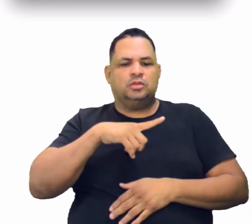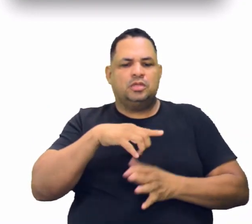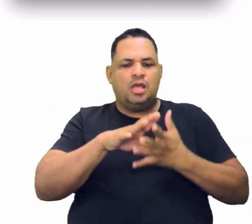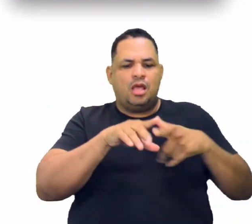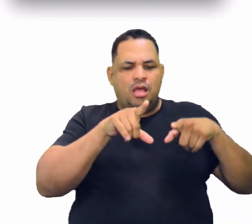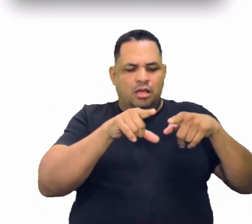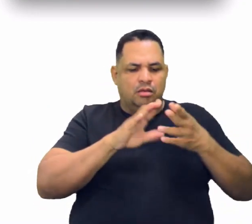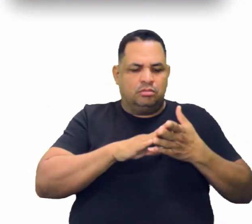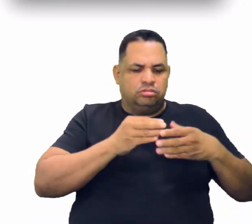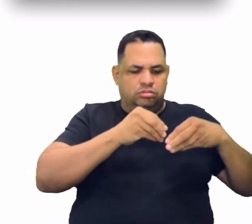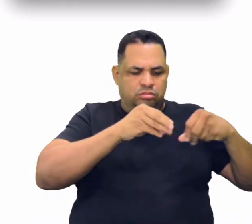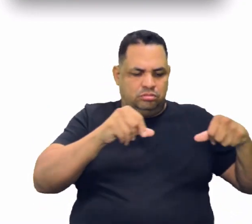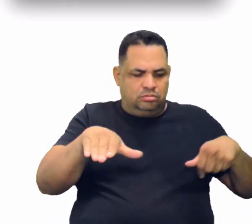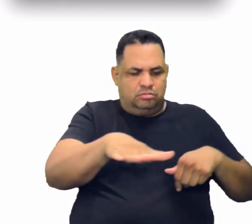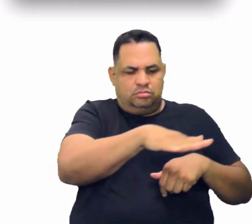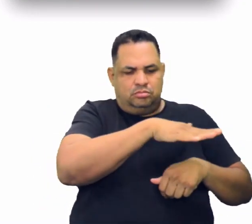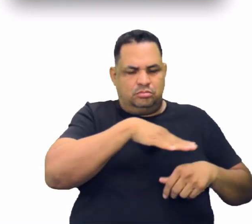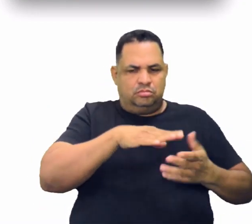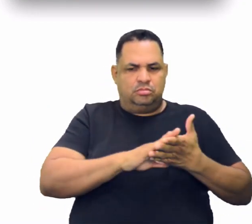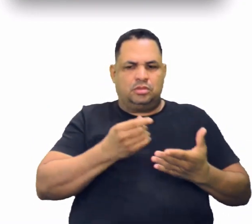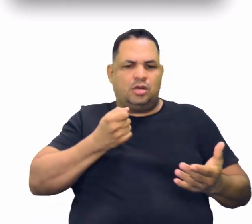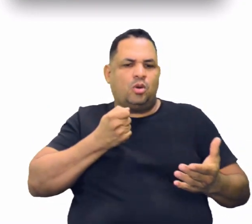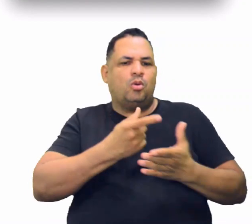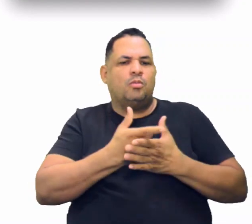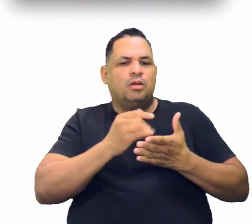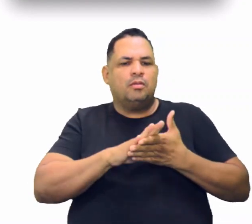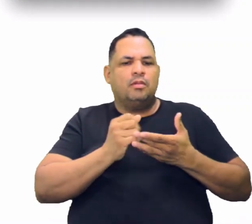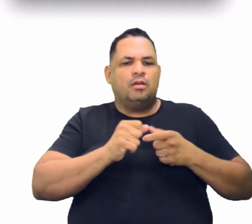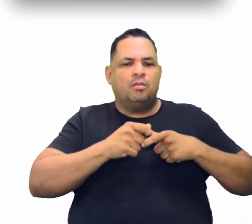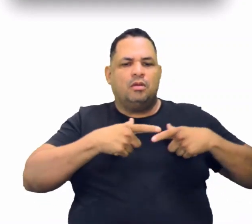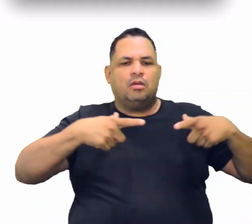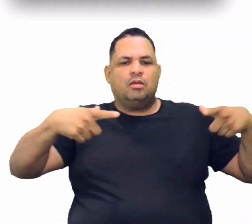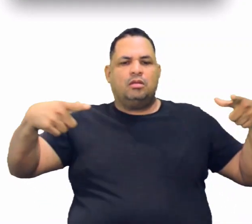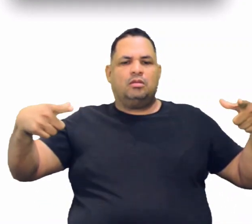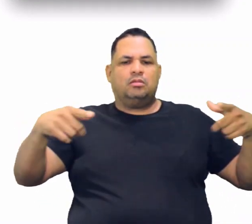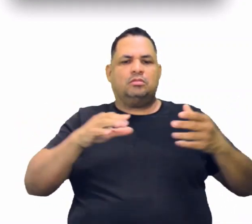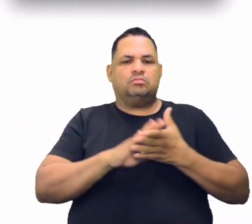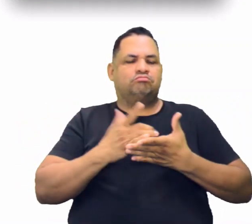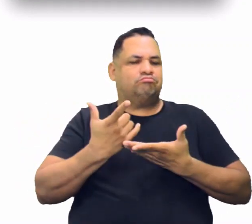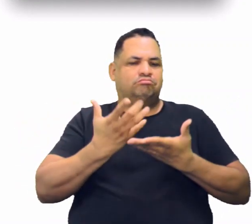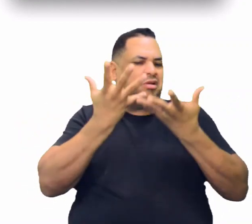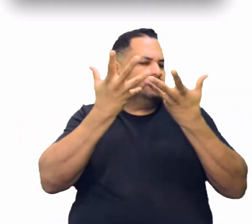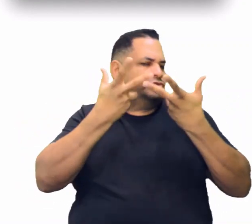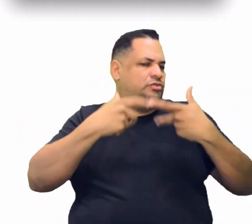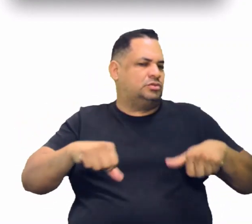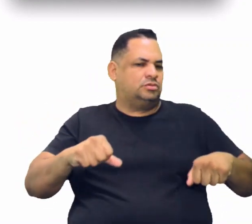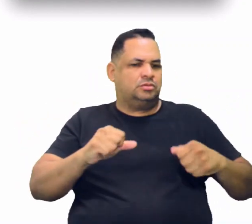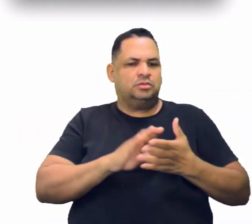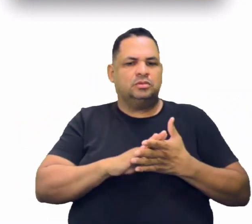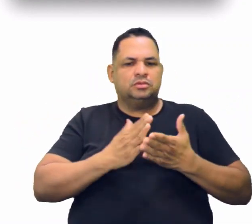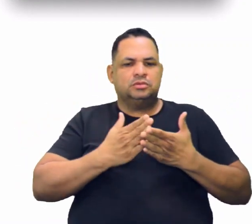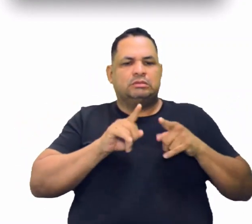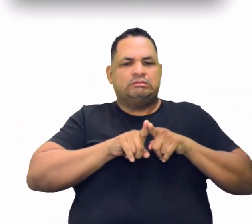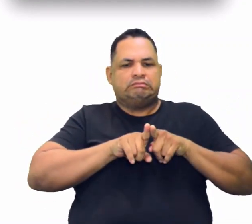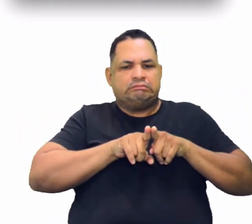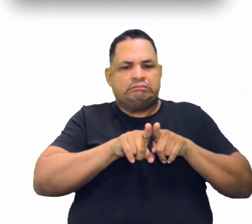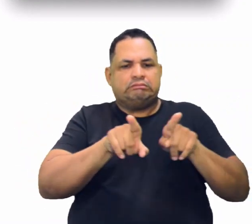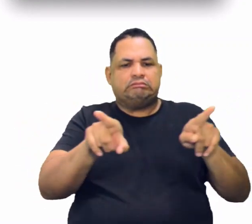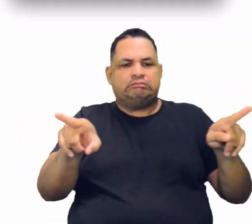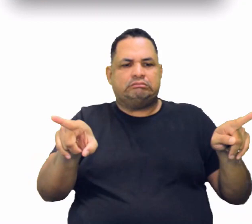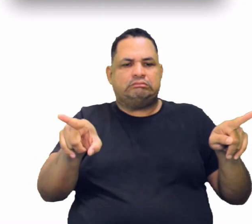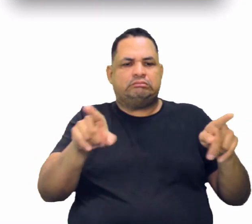terra que deseja comprar para aumentar seu quintal. Não havendo consenso, há o rompimento